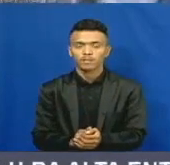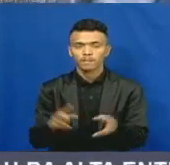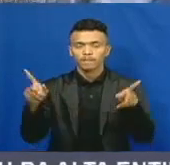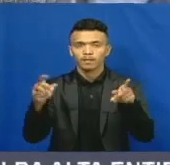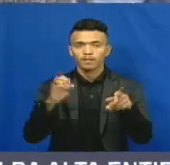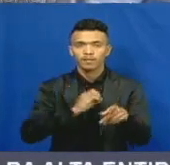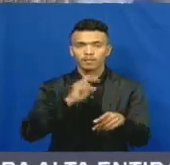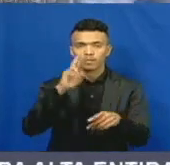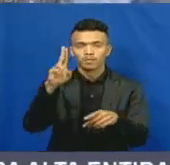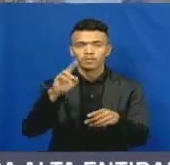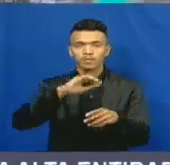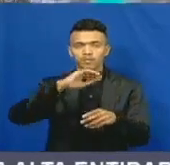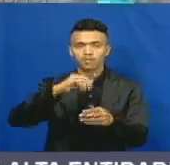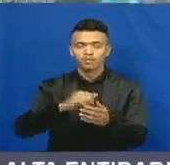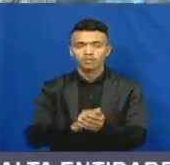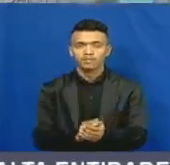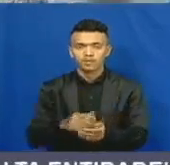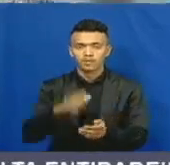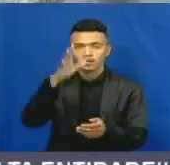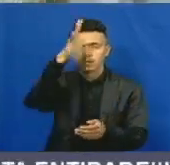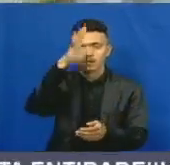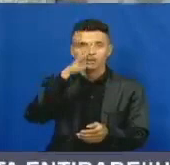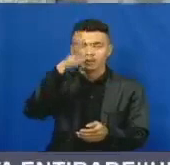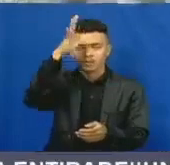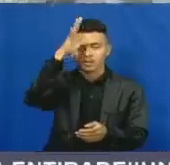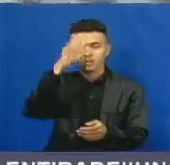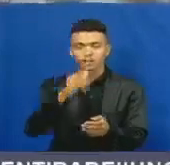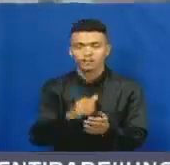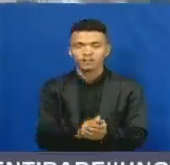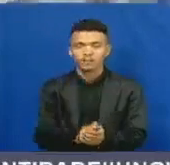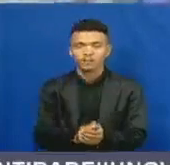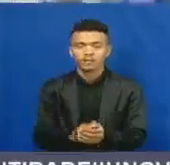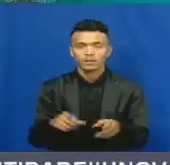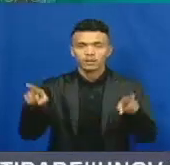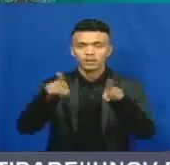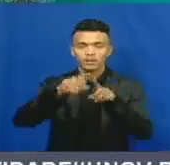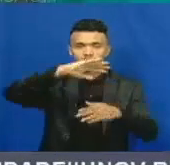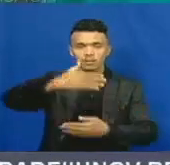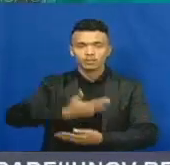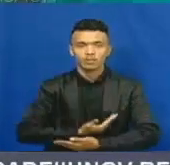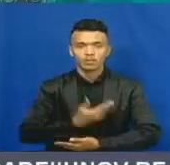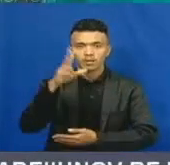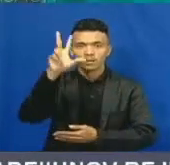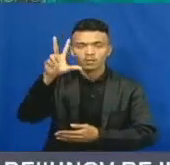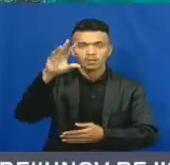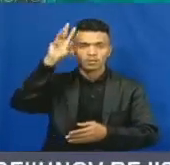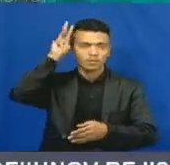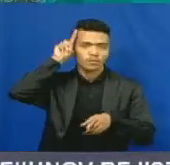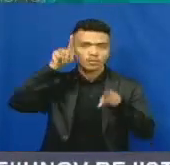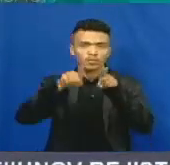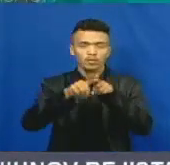osu onusi mauloi ho inan saesina. Saudoso nudar oanda toluk husi maung alin